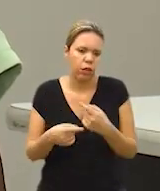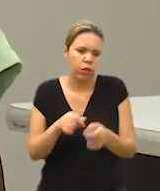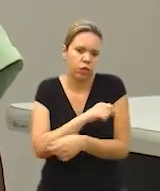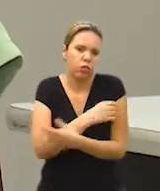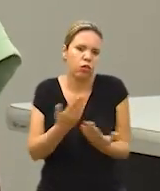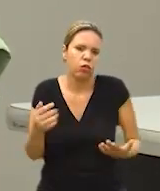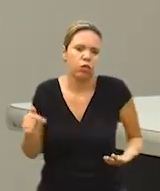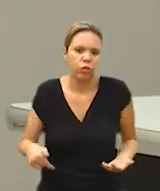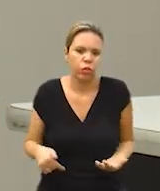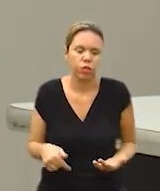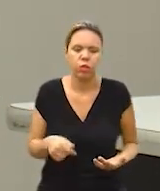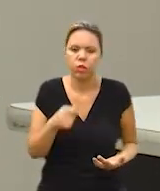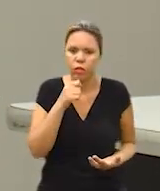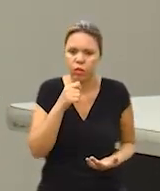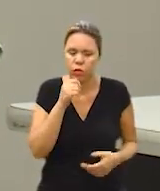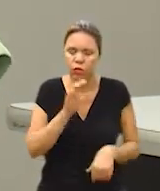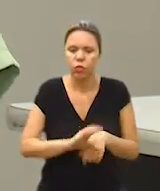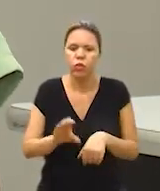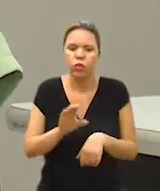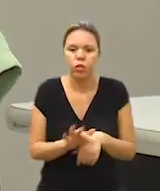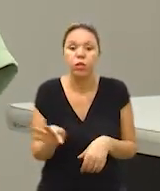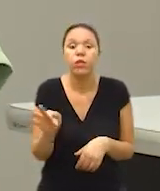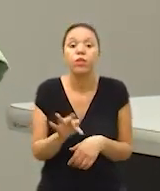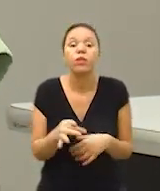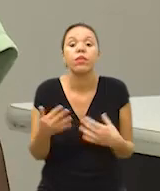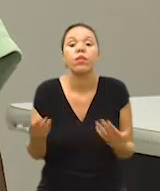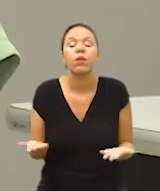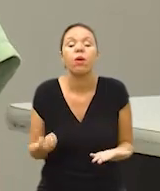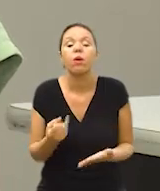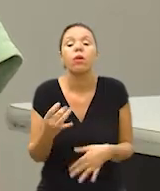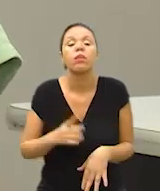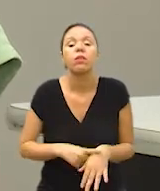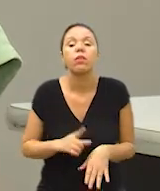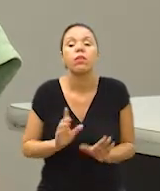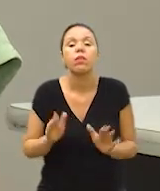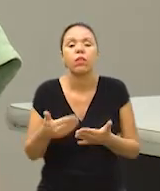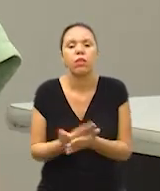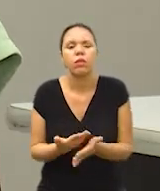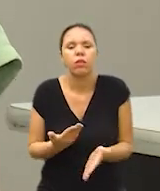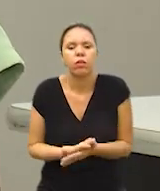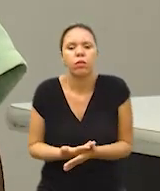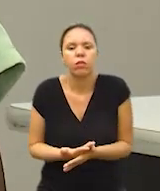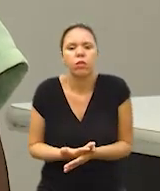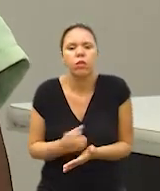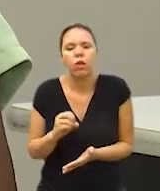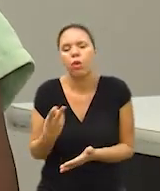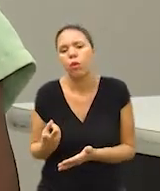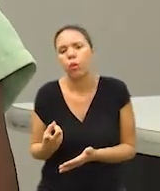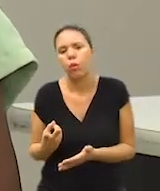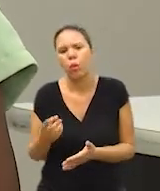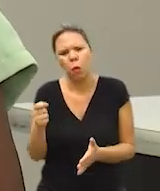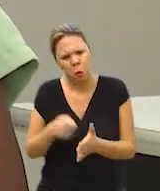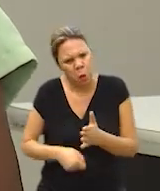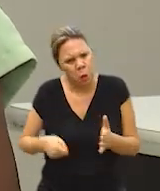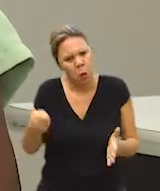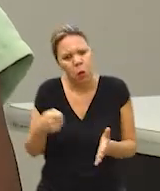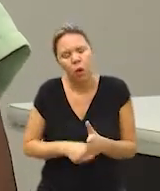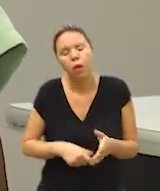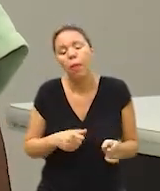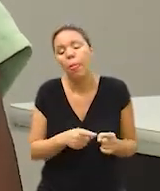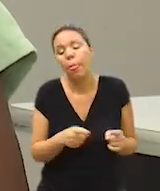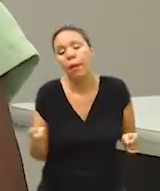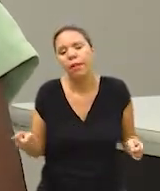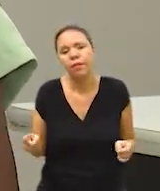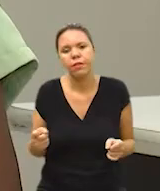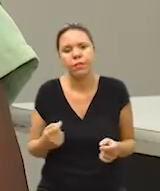aqui hoje que ainda estão cursando a faculdade. Quanto tempo ele deve se dedicar? Ou deve ser batalha mesmo? Existe um período